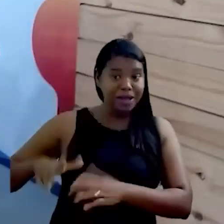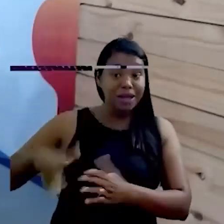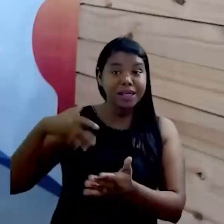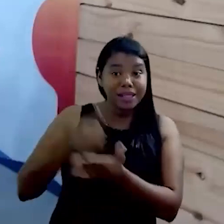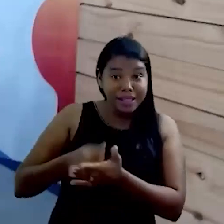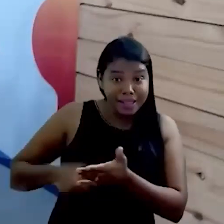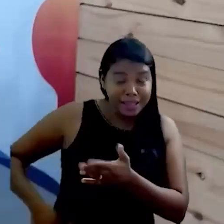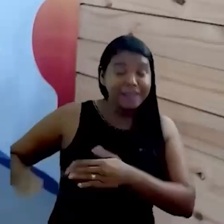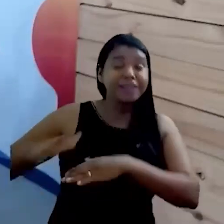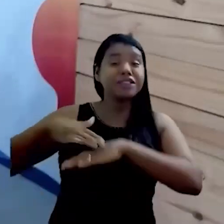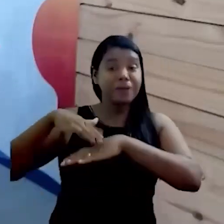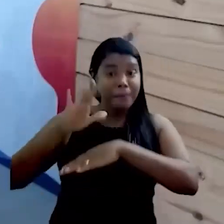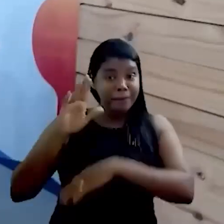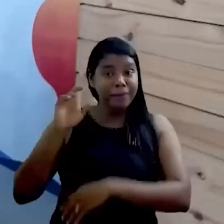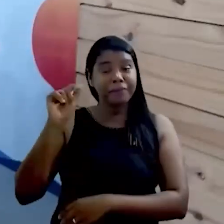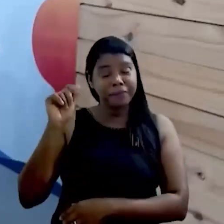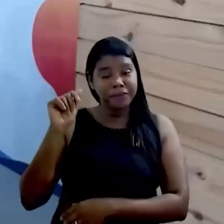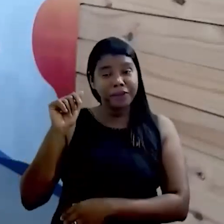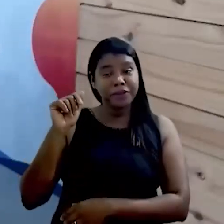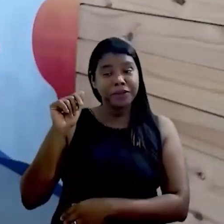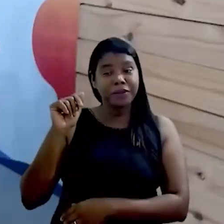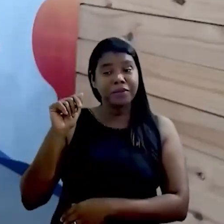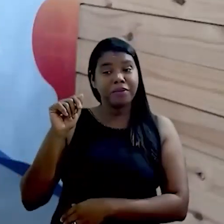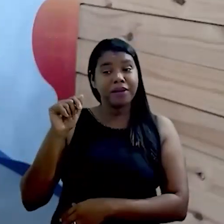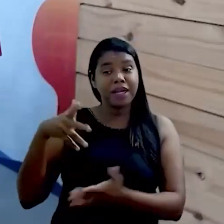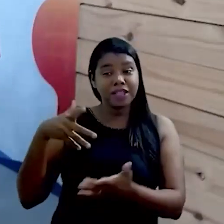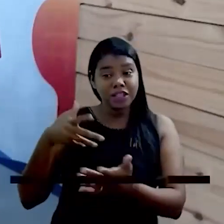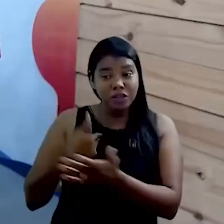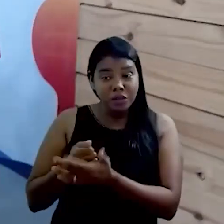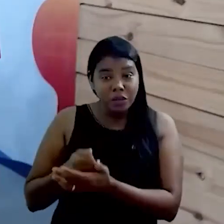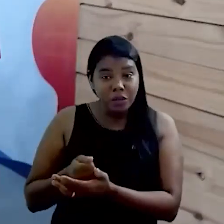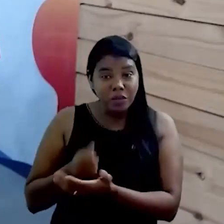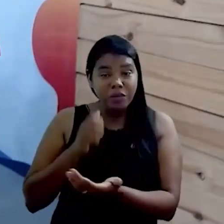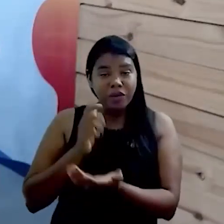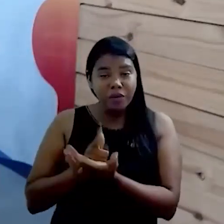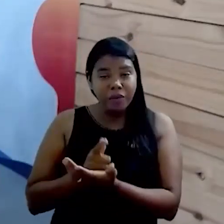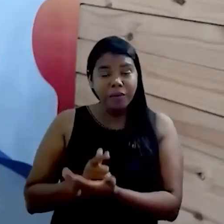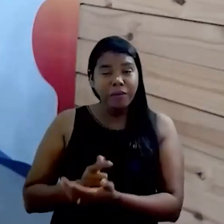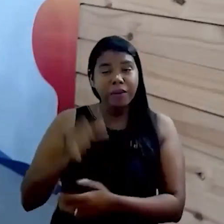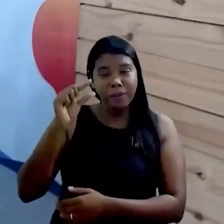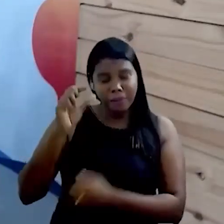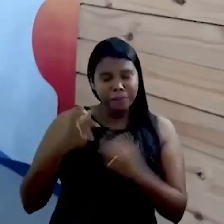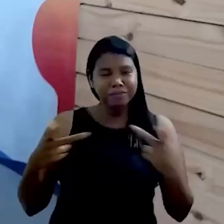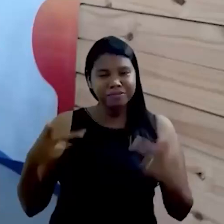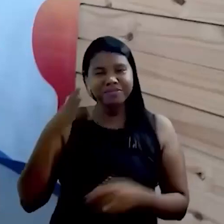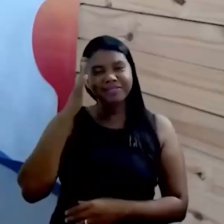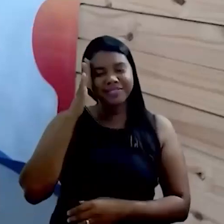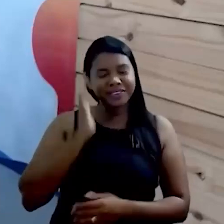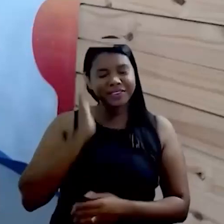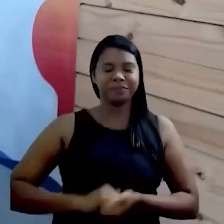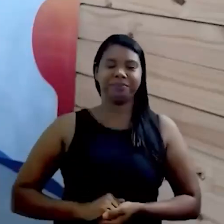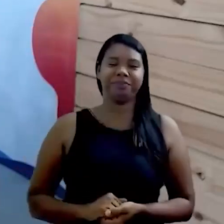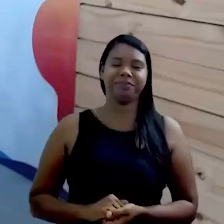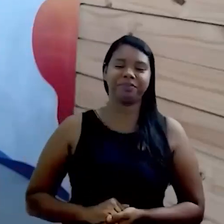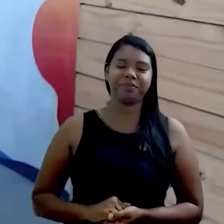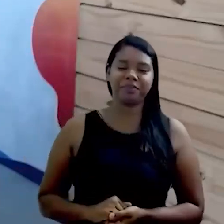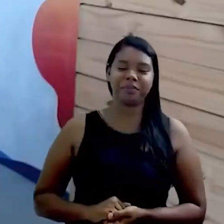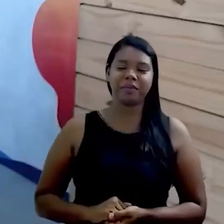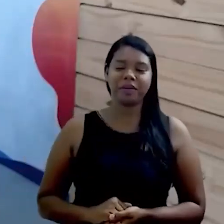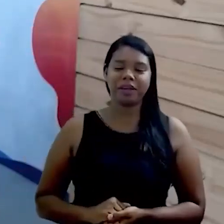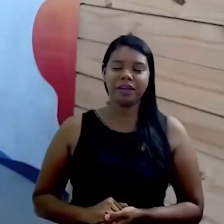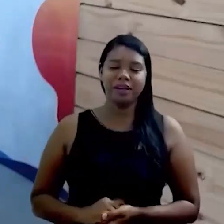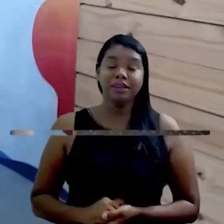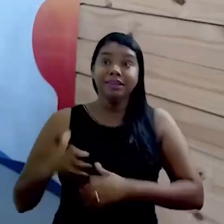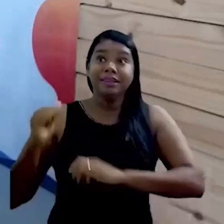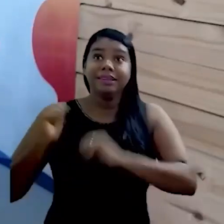mais, é verdade, mas consome menos, né? Isso a gente está sentindo no dia a dia da gente, né? Também. Mas por outro lado, a gente está com